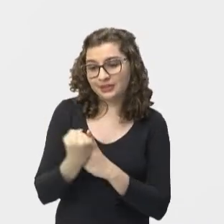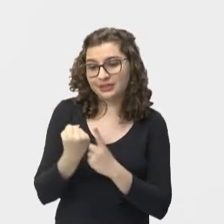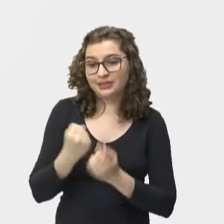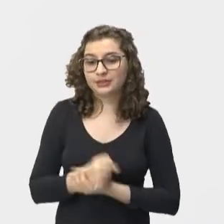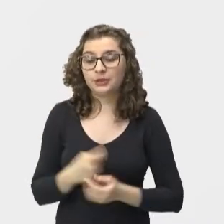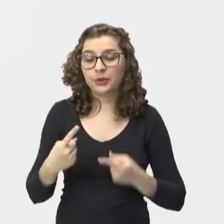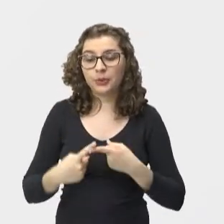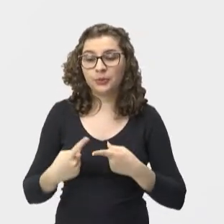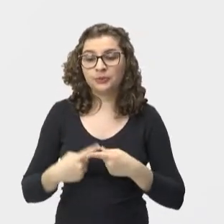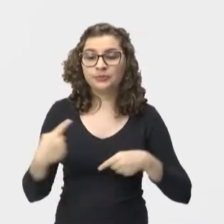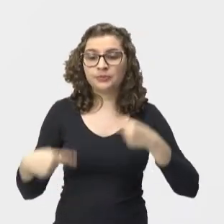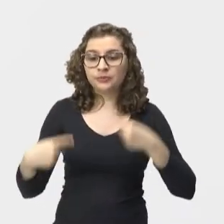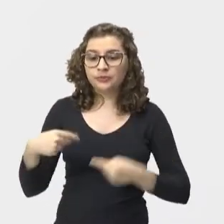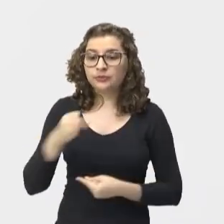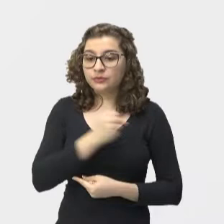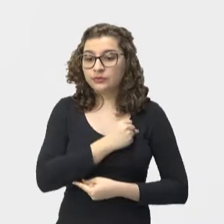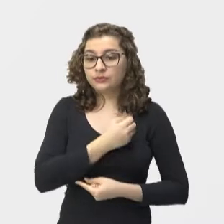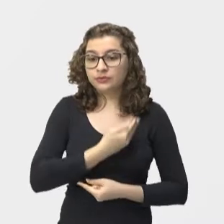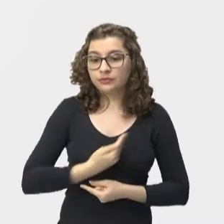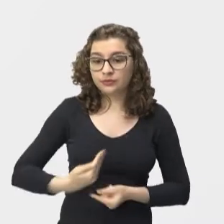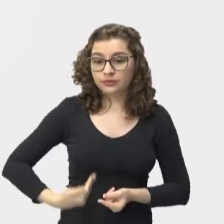política pública ela tem sempre como